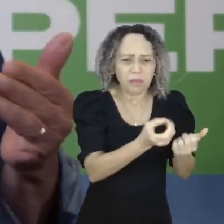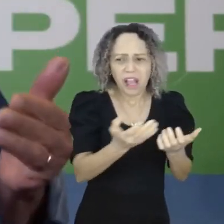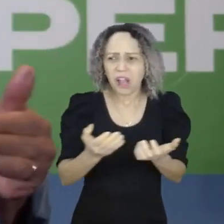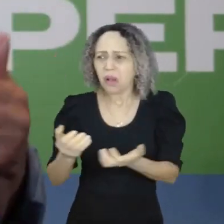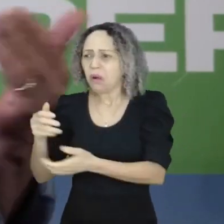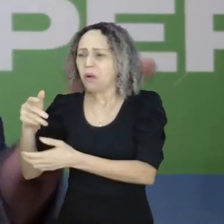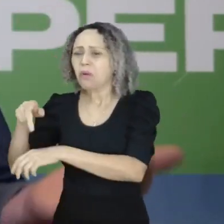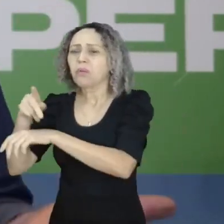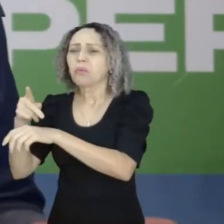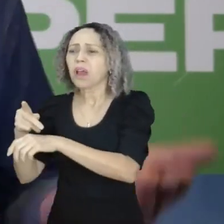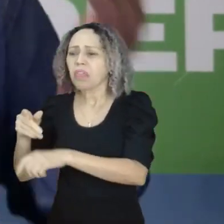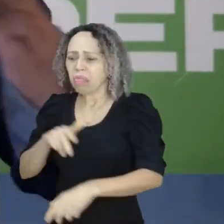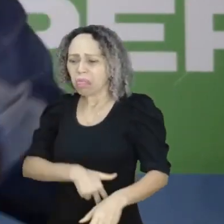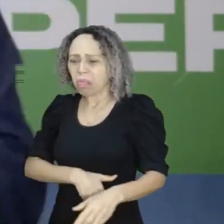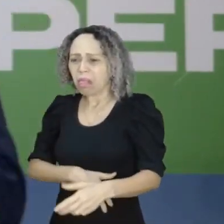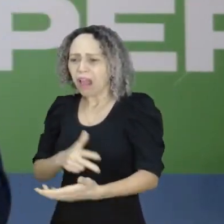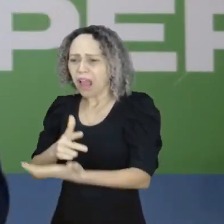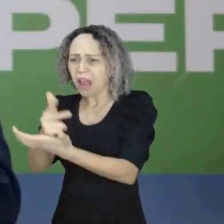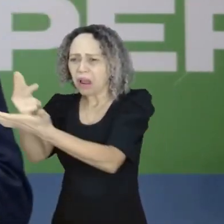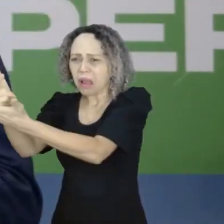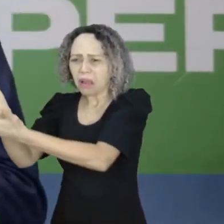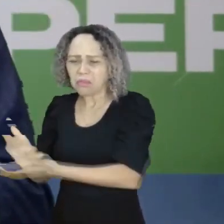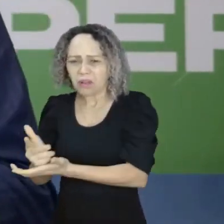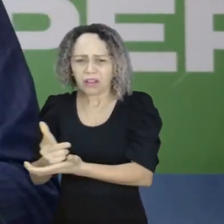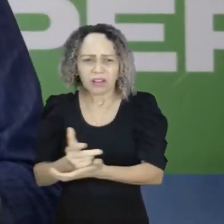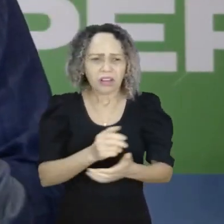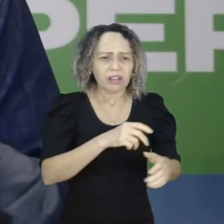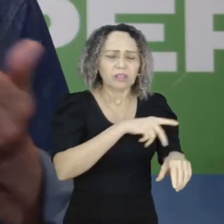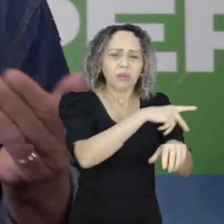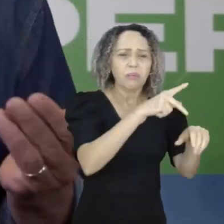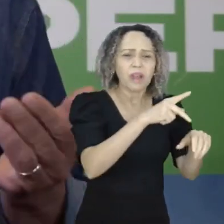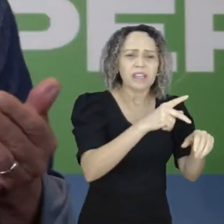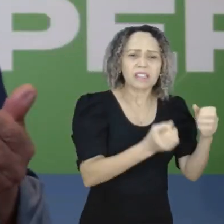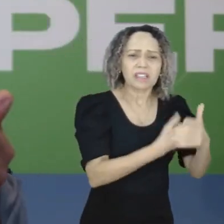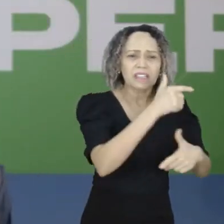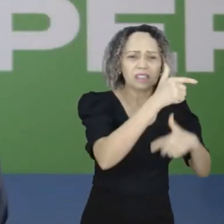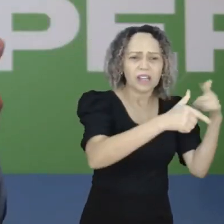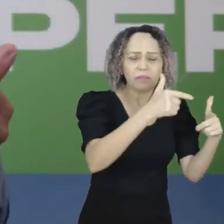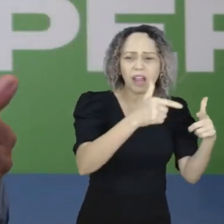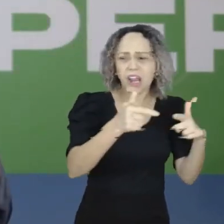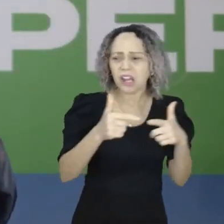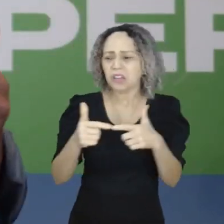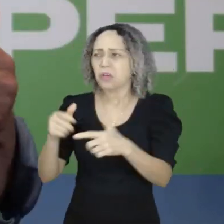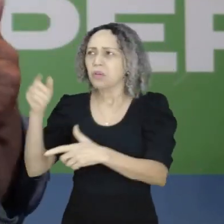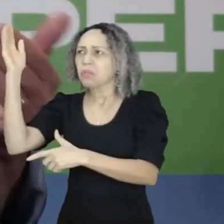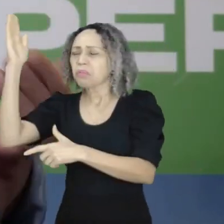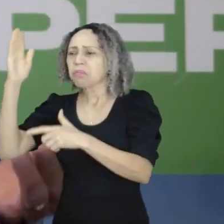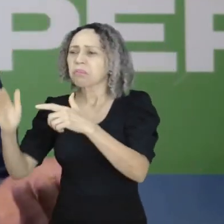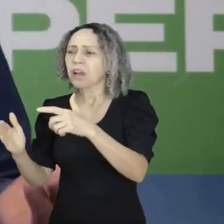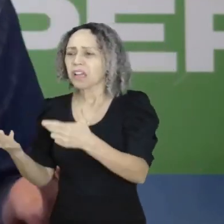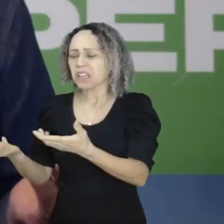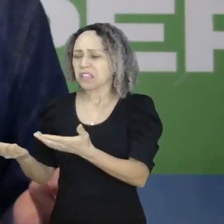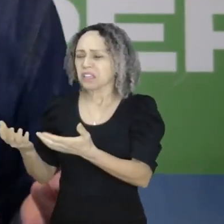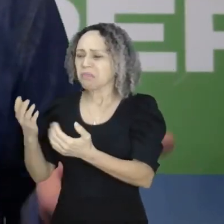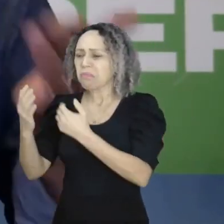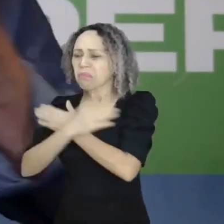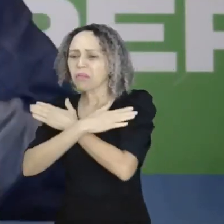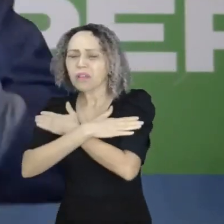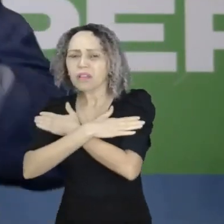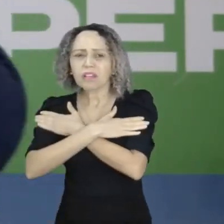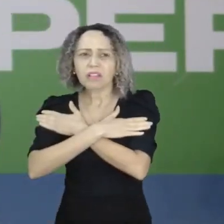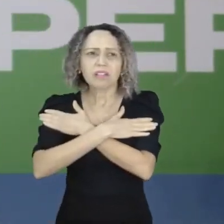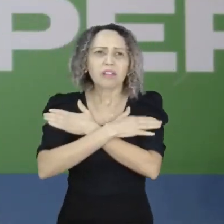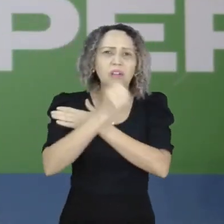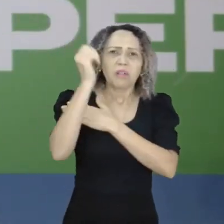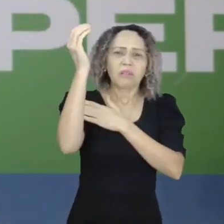votar num país que gera emprego ou num país que gera desemprego. Se a gente quer votar num país em que as pessoas possam comer 3 vezes ao dia